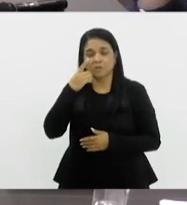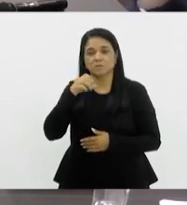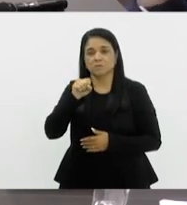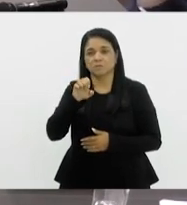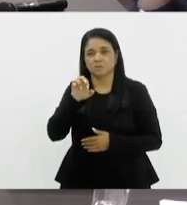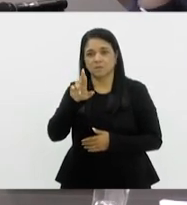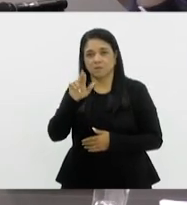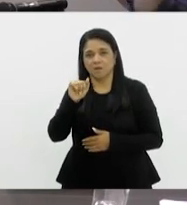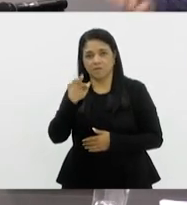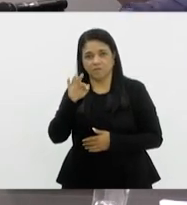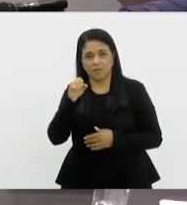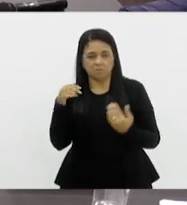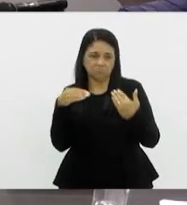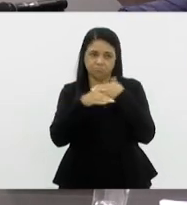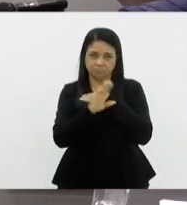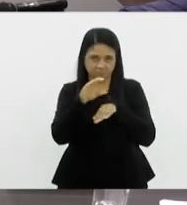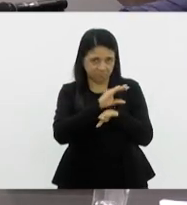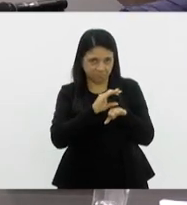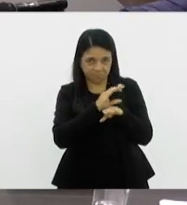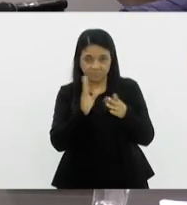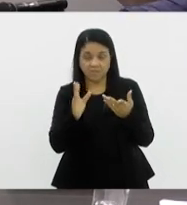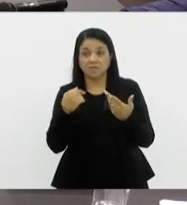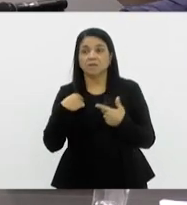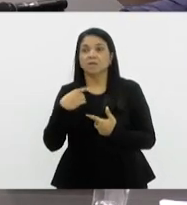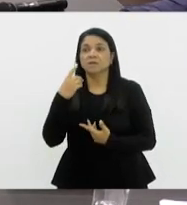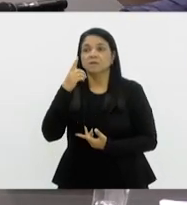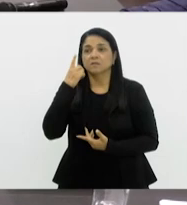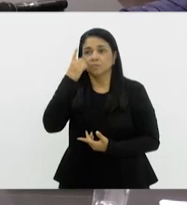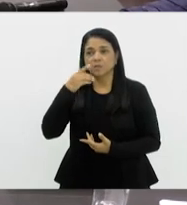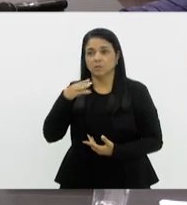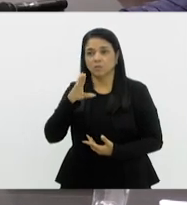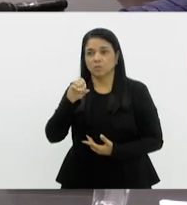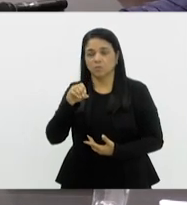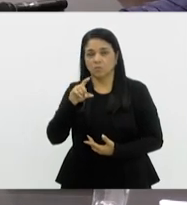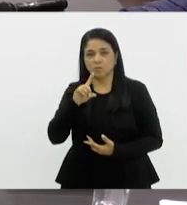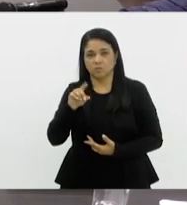da divergência. Deputado Cozzolino.